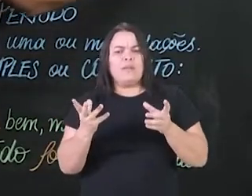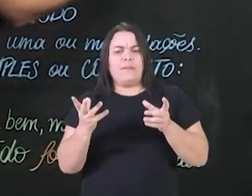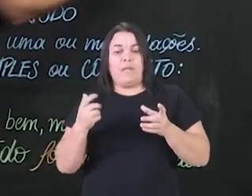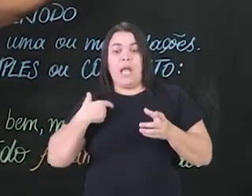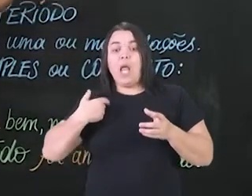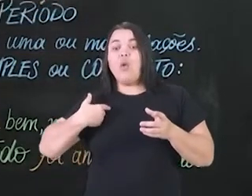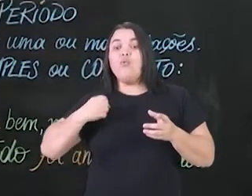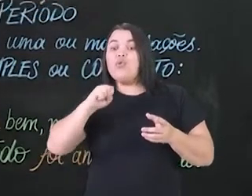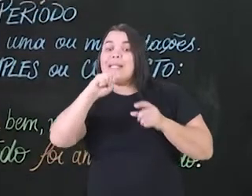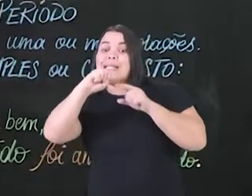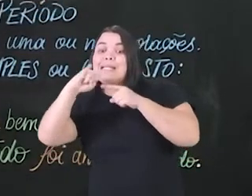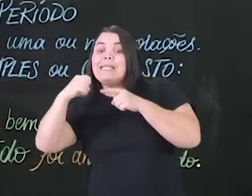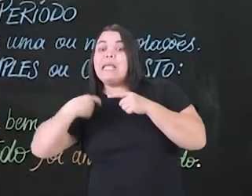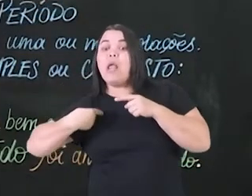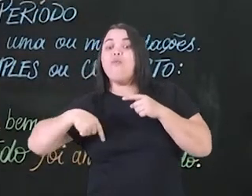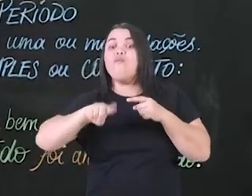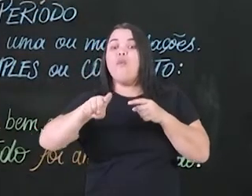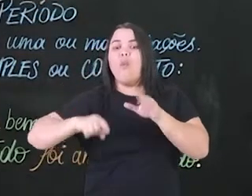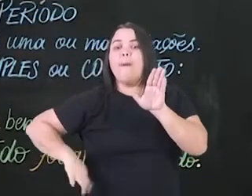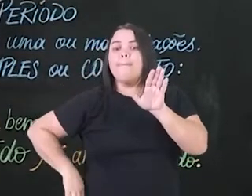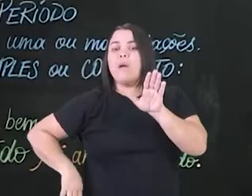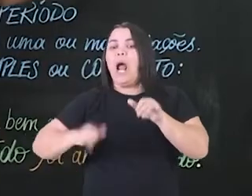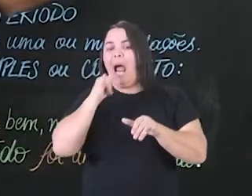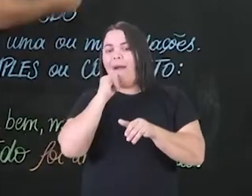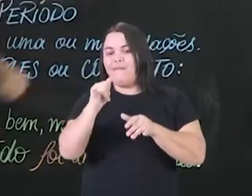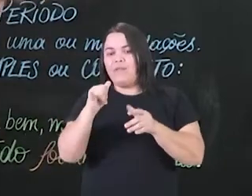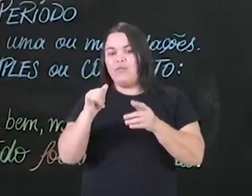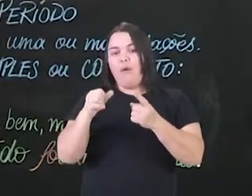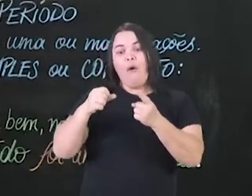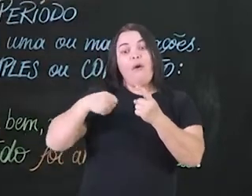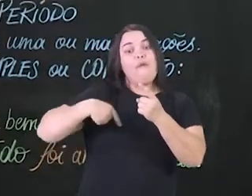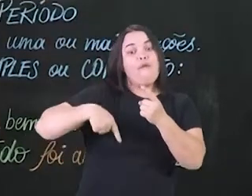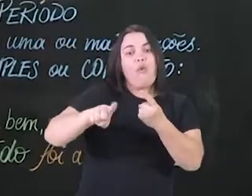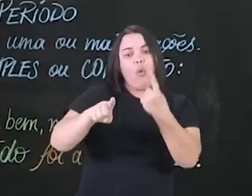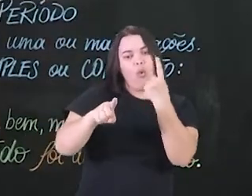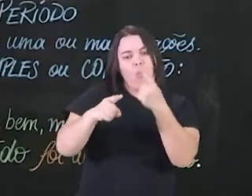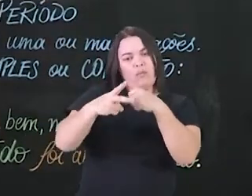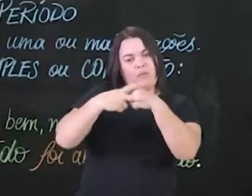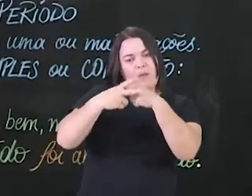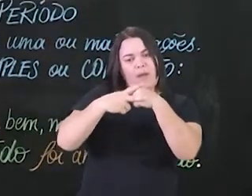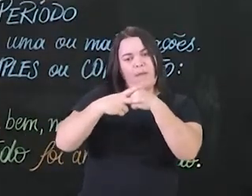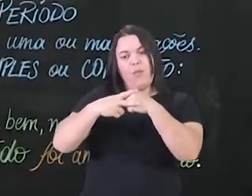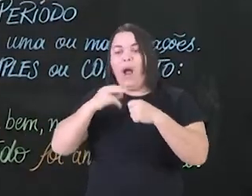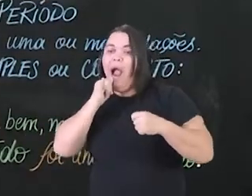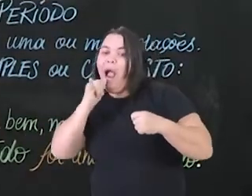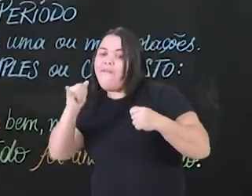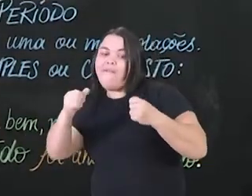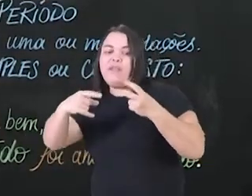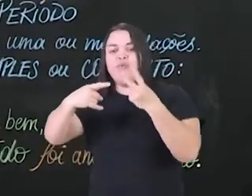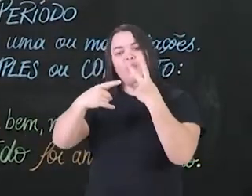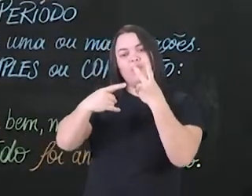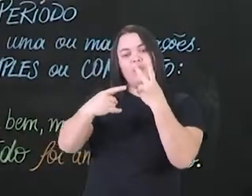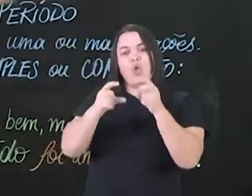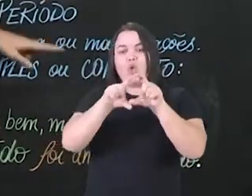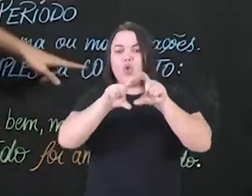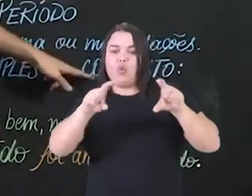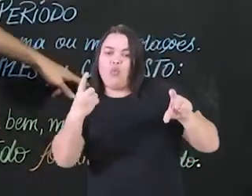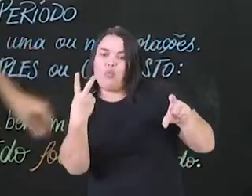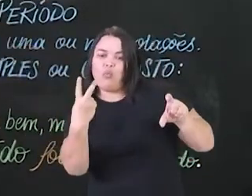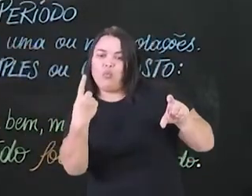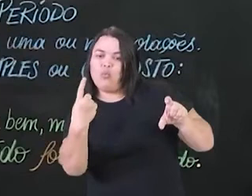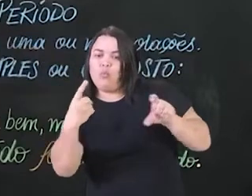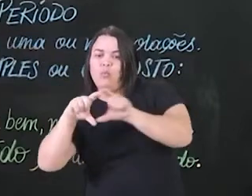praia, aviso a vocês. Se eu for, aviso. Duas ocorrências de verbos, então duas orações, eu tenho um